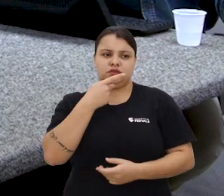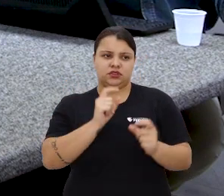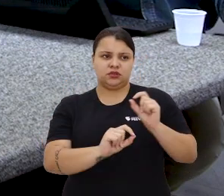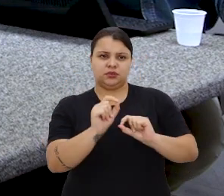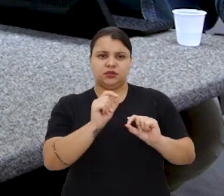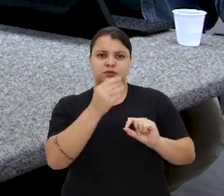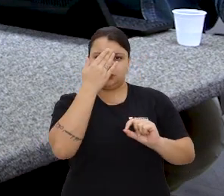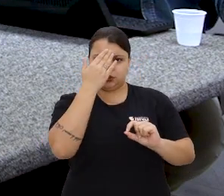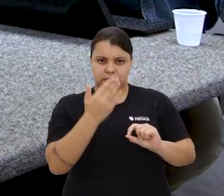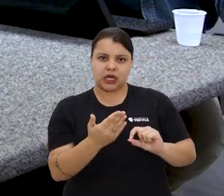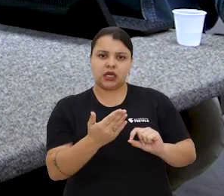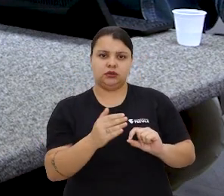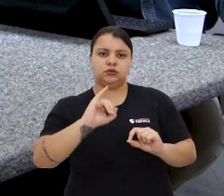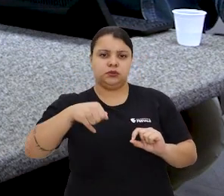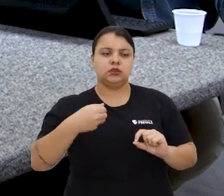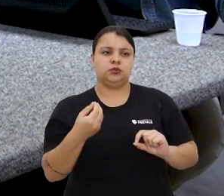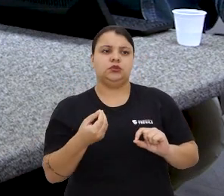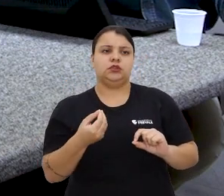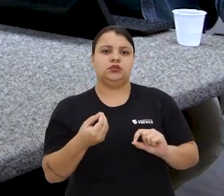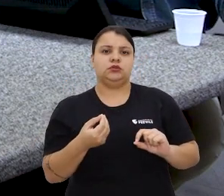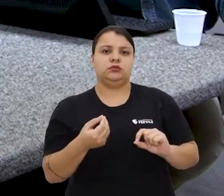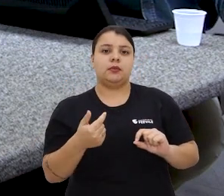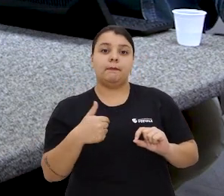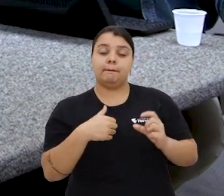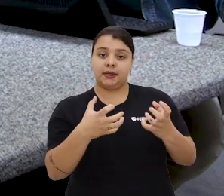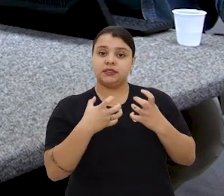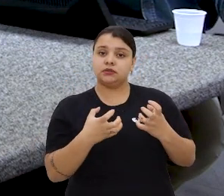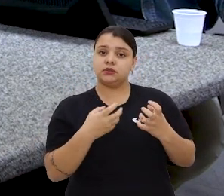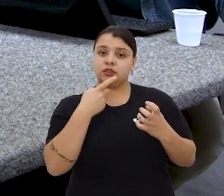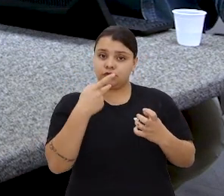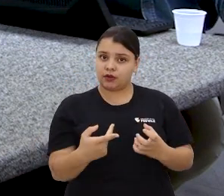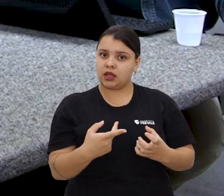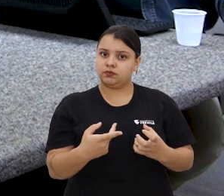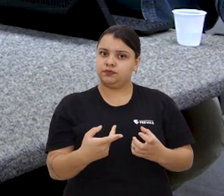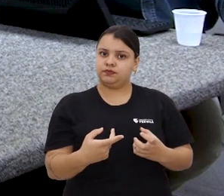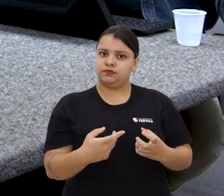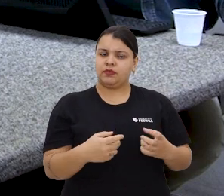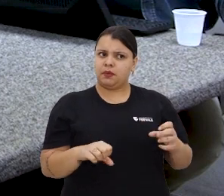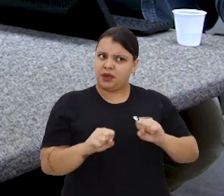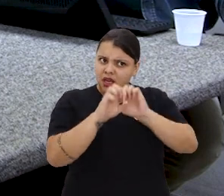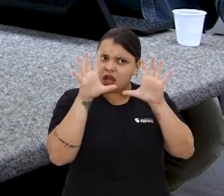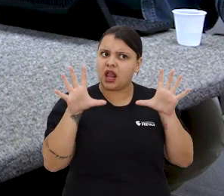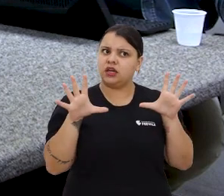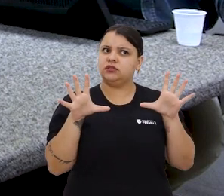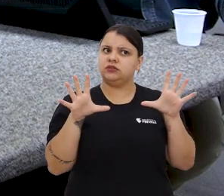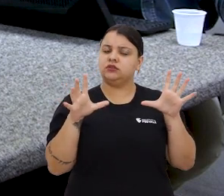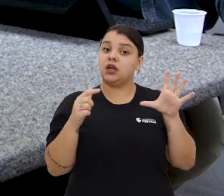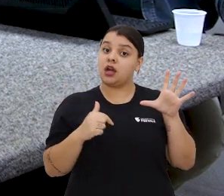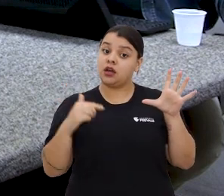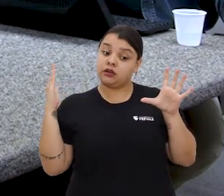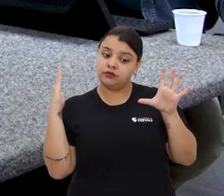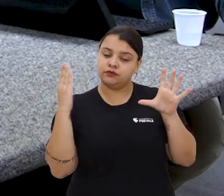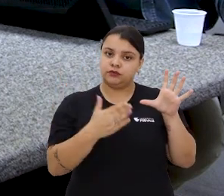muito obrigado pela oportunidade que tu tá me dando, mas eu quero deixar uma coisa bem clara contigo. Eu venho para cá, mas eu continuo sendo